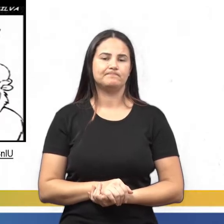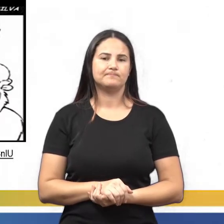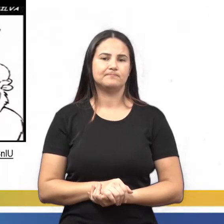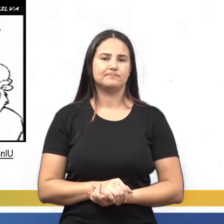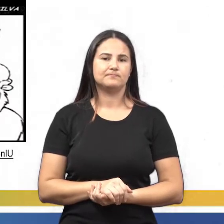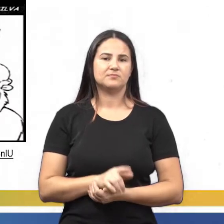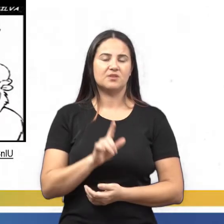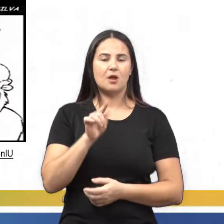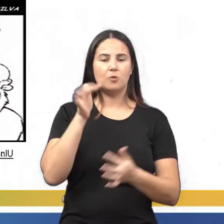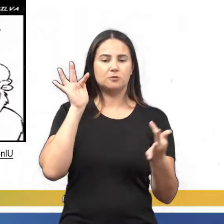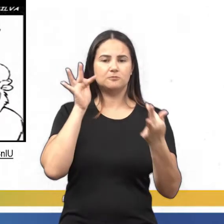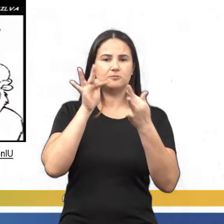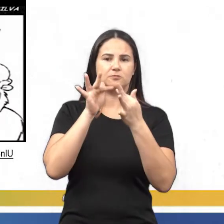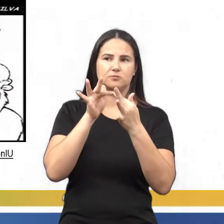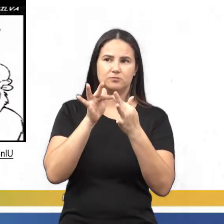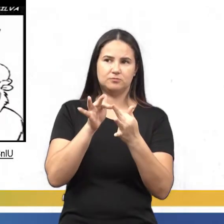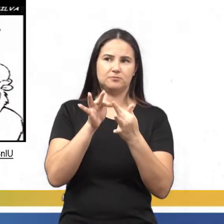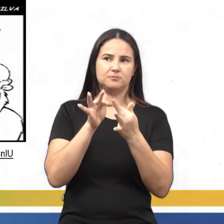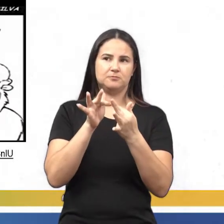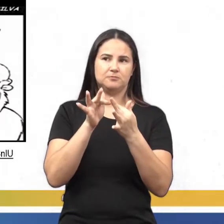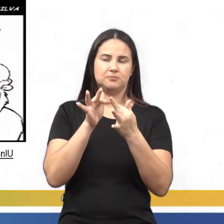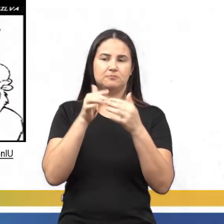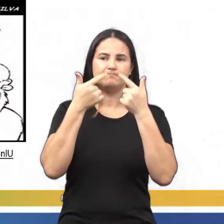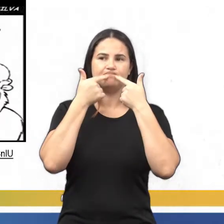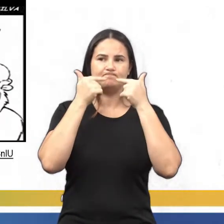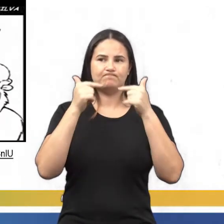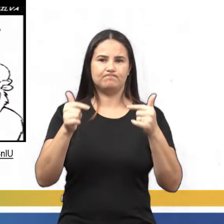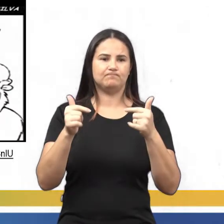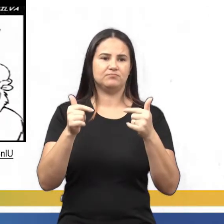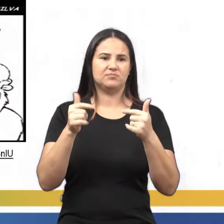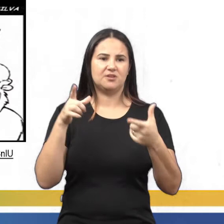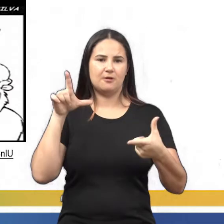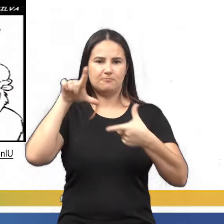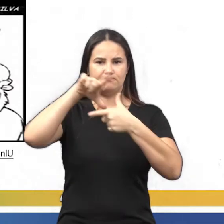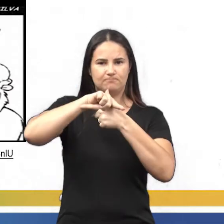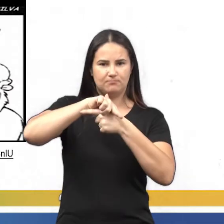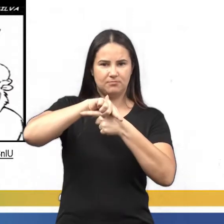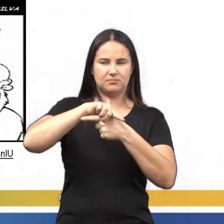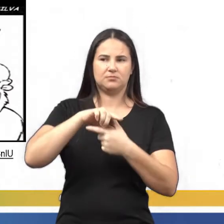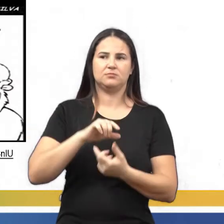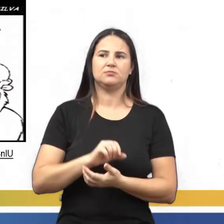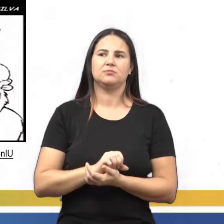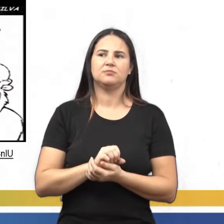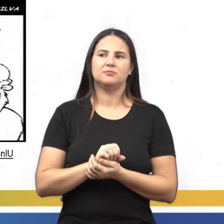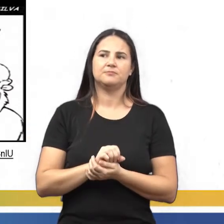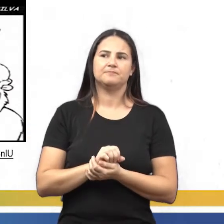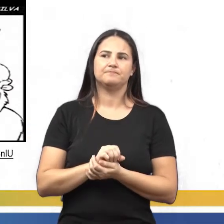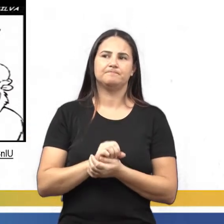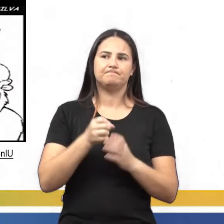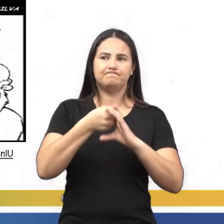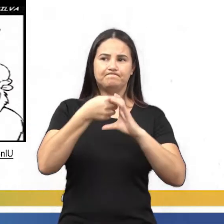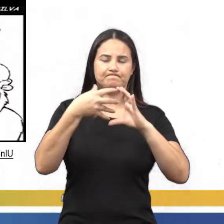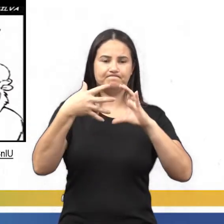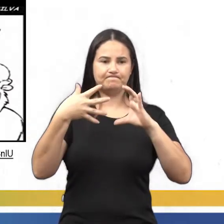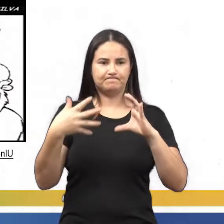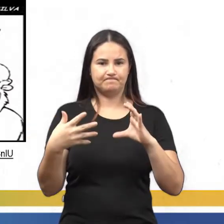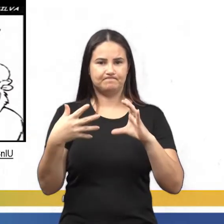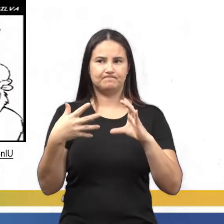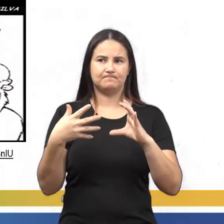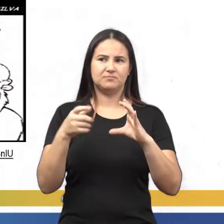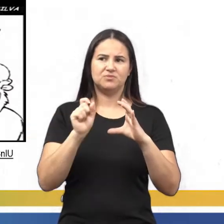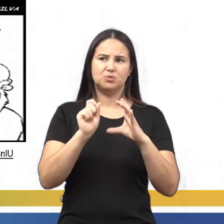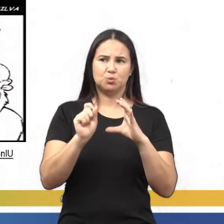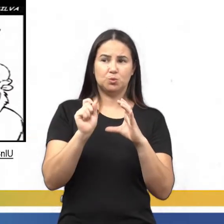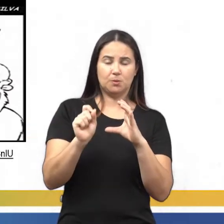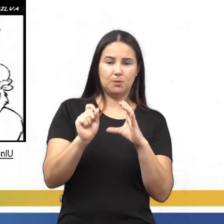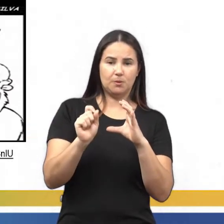da linguagem, que é a função metalinguística. Ela é caracterizada pelo uso da metalinguagem, ou